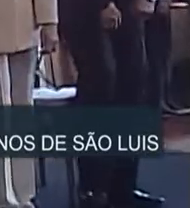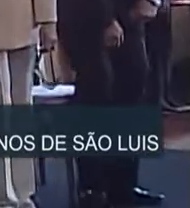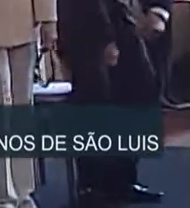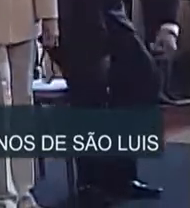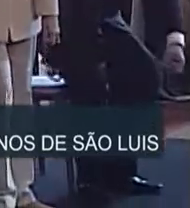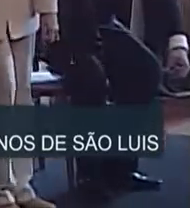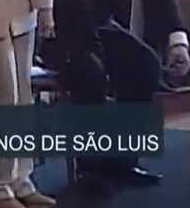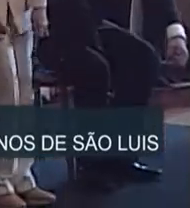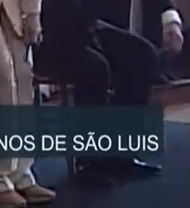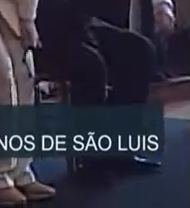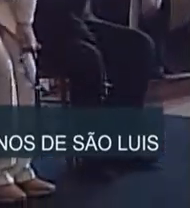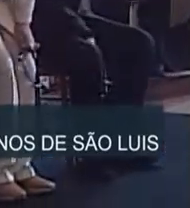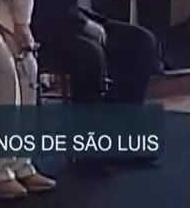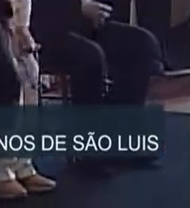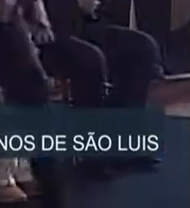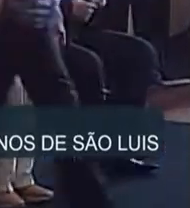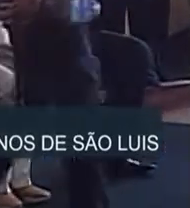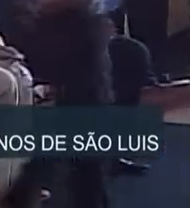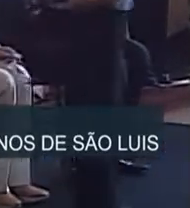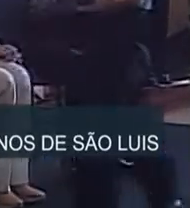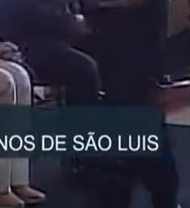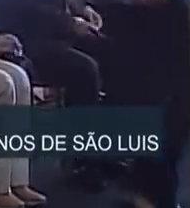com a palavra.